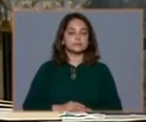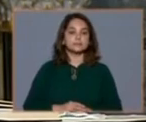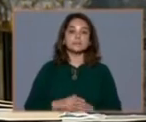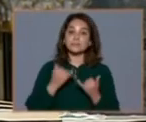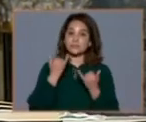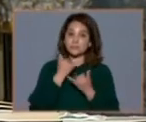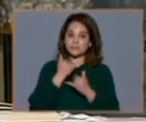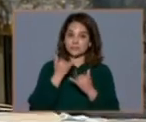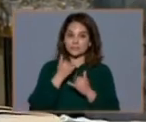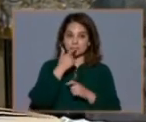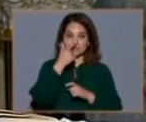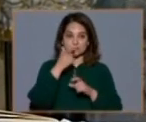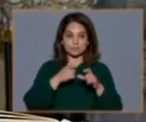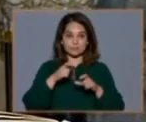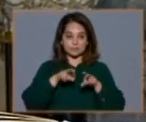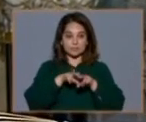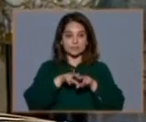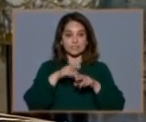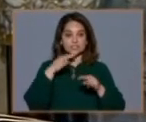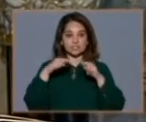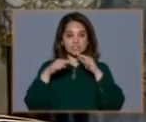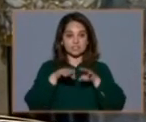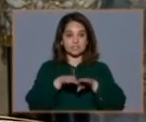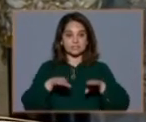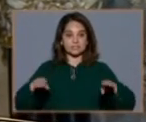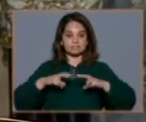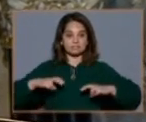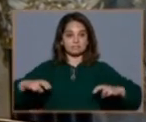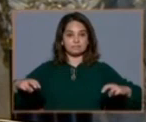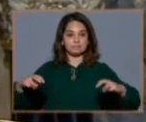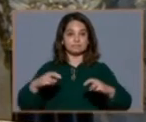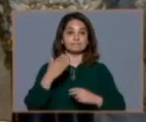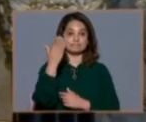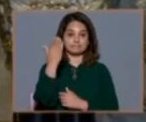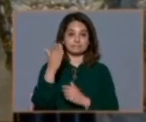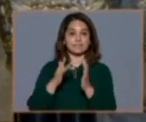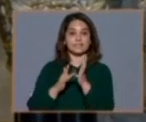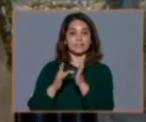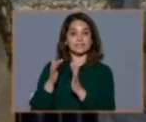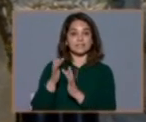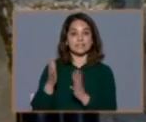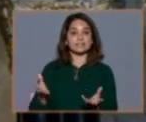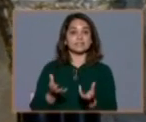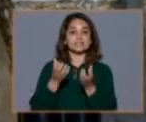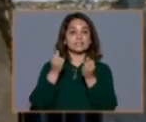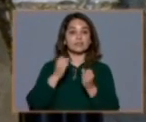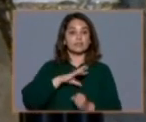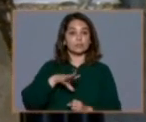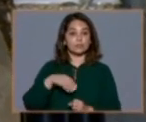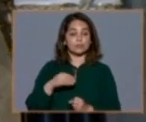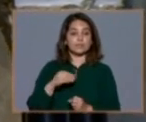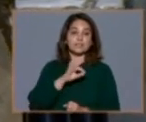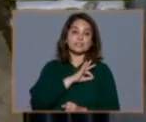Felizes os convidados para a ceia do Senhor, eis o Cordeiro de Deus que tira o pecado do mundo. Senhor, eu não